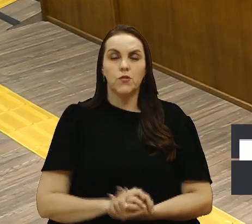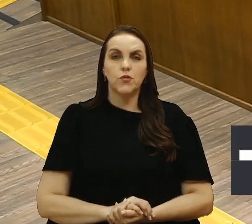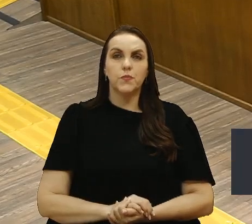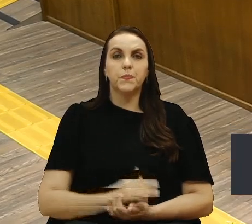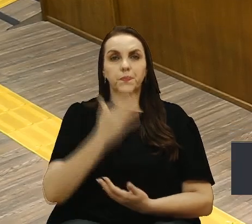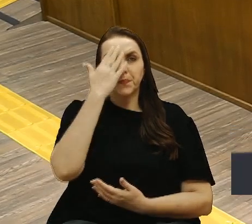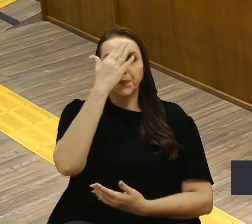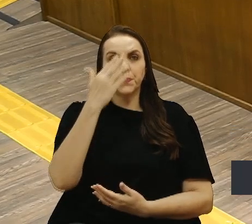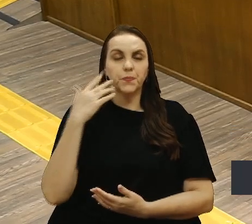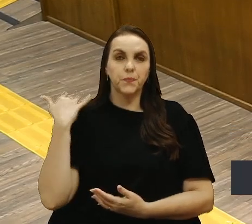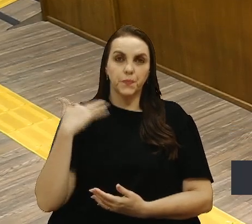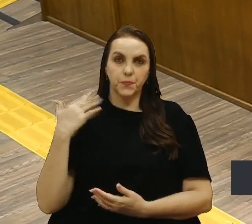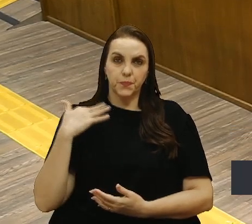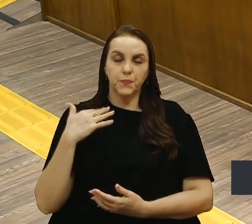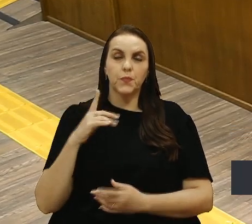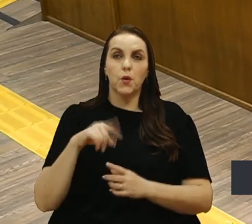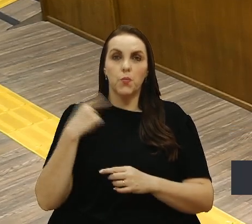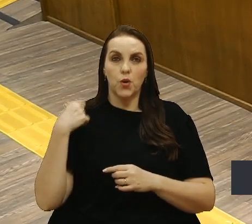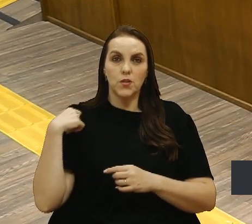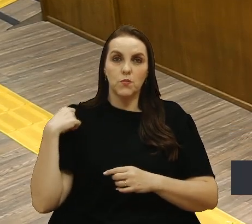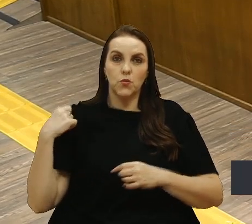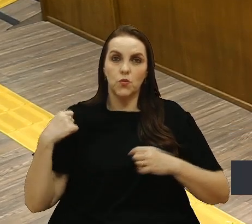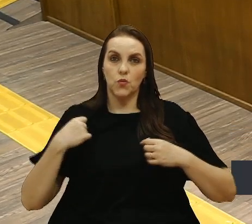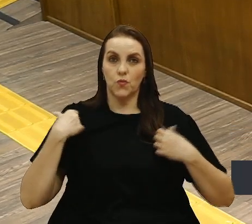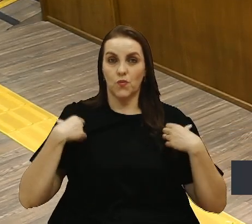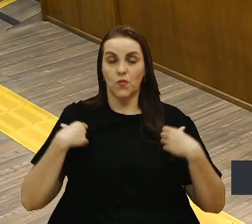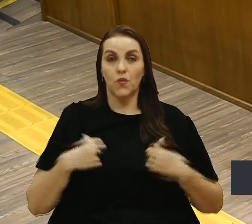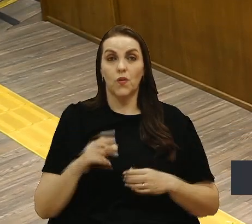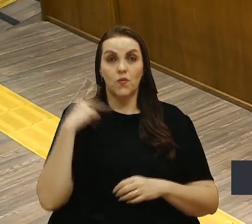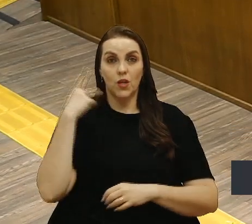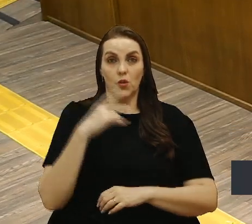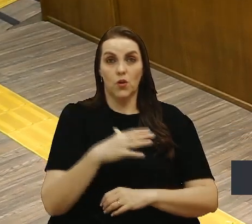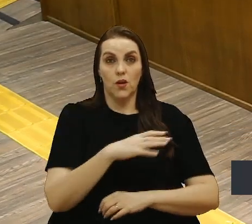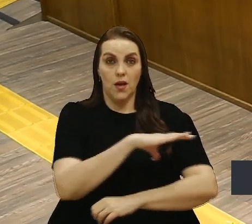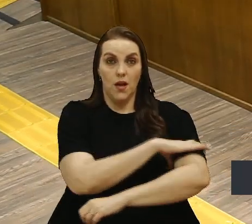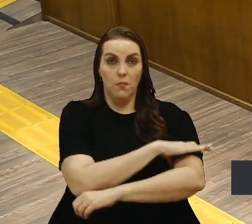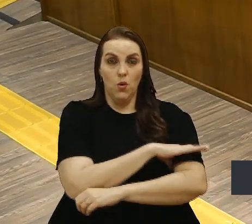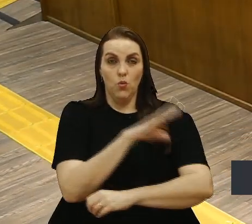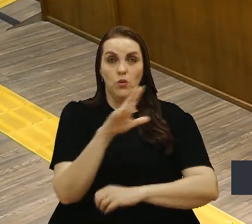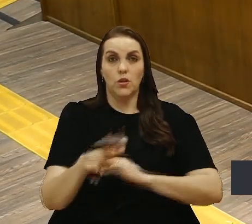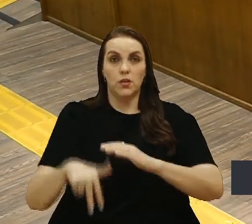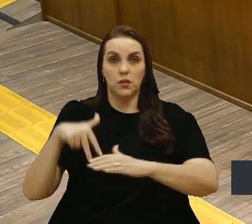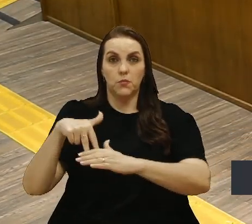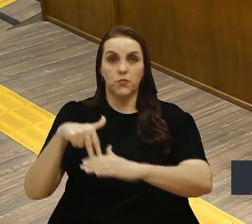vereadora Andressa. Próximo, vereador inscrito, vereador Capitão Ramon, que utilizará a tribuna.